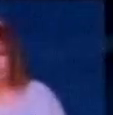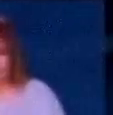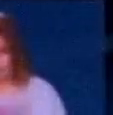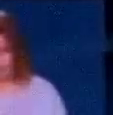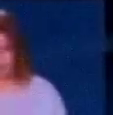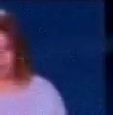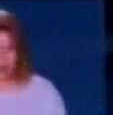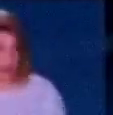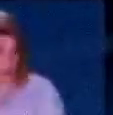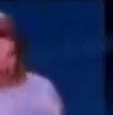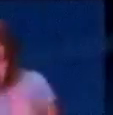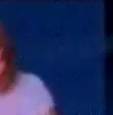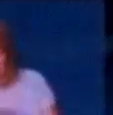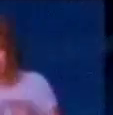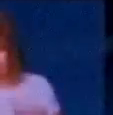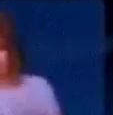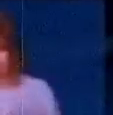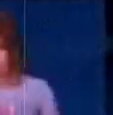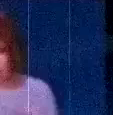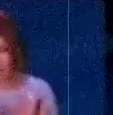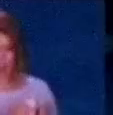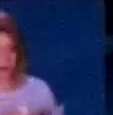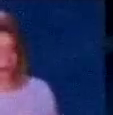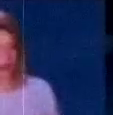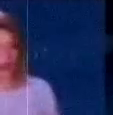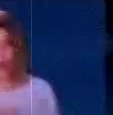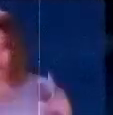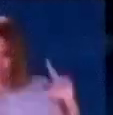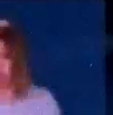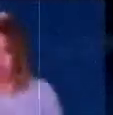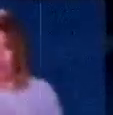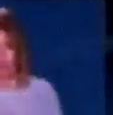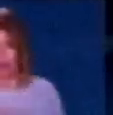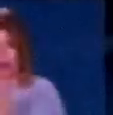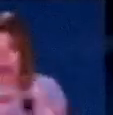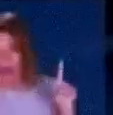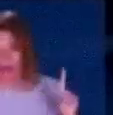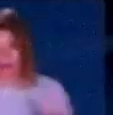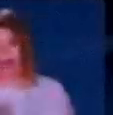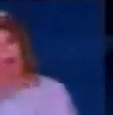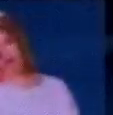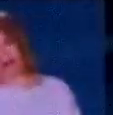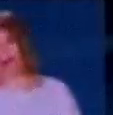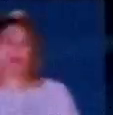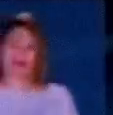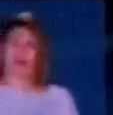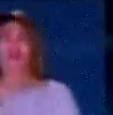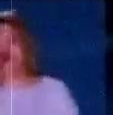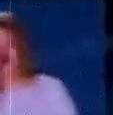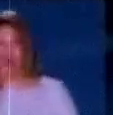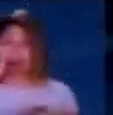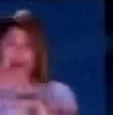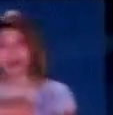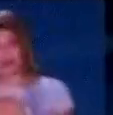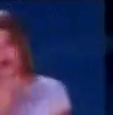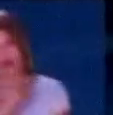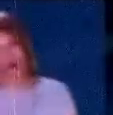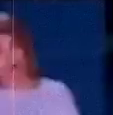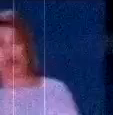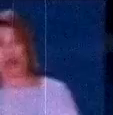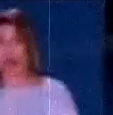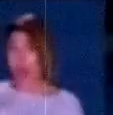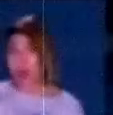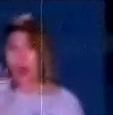vivendo com 140 reais por mês. Sabe o que é interessante? O interessante é que o senhor fez parte do governo do Lula, do Lula em